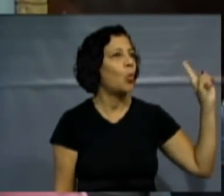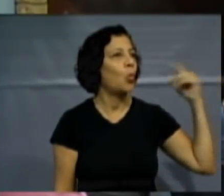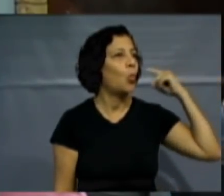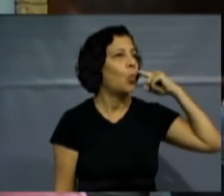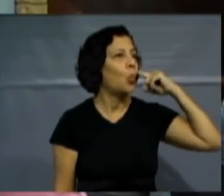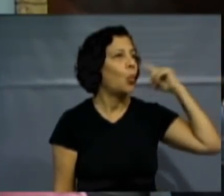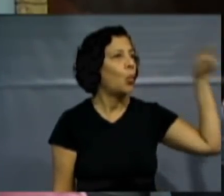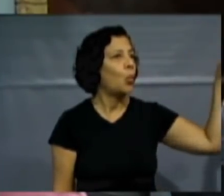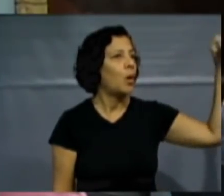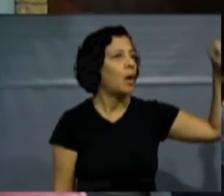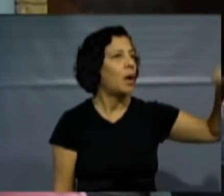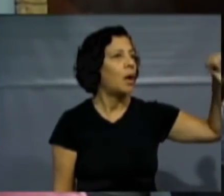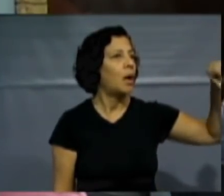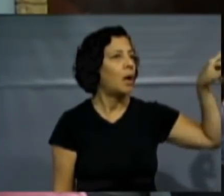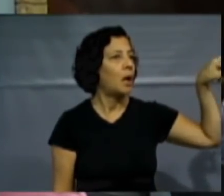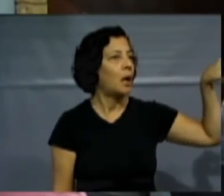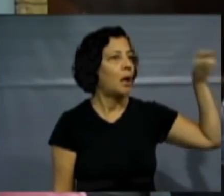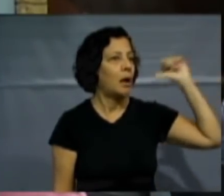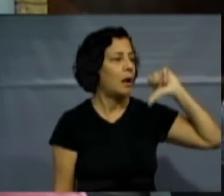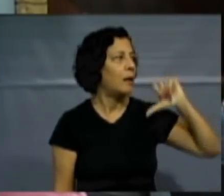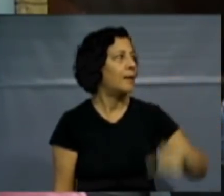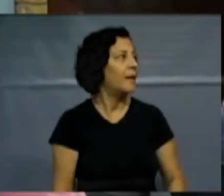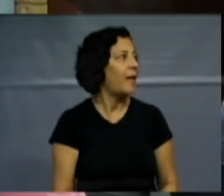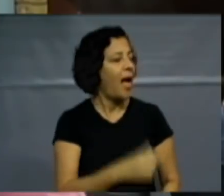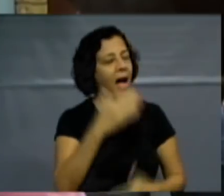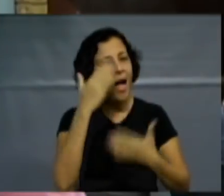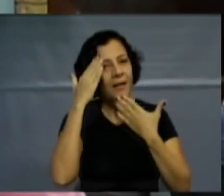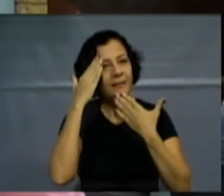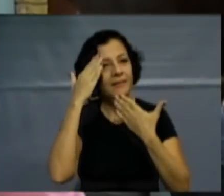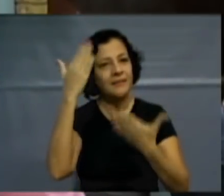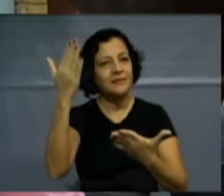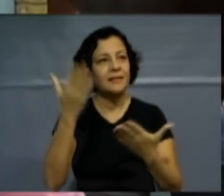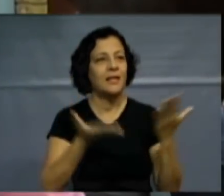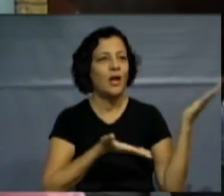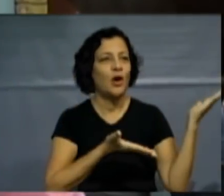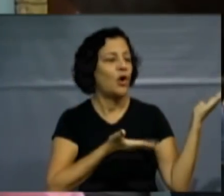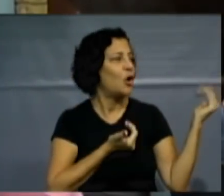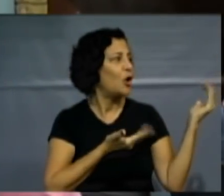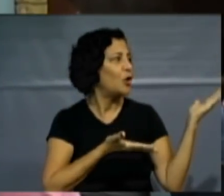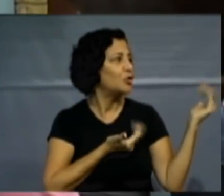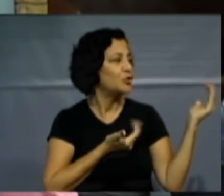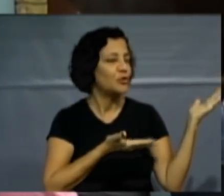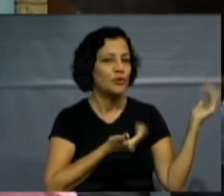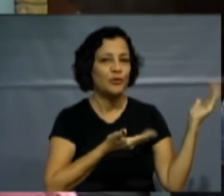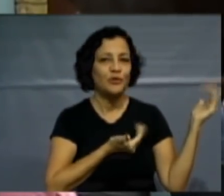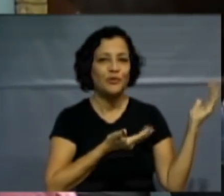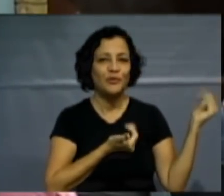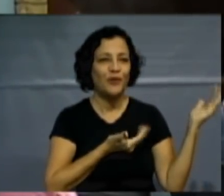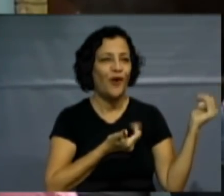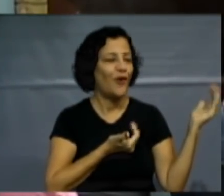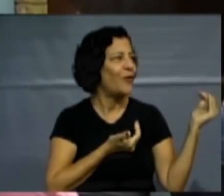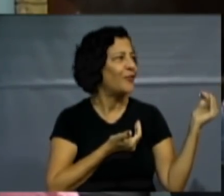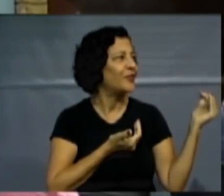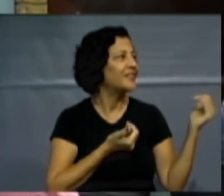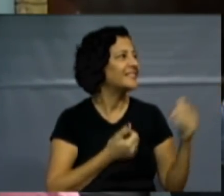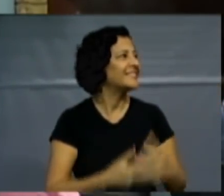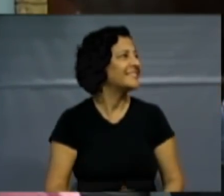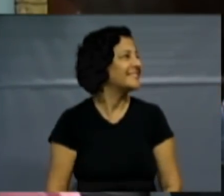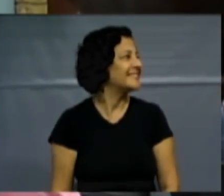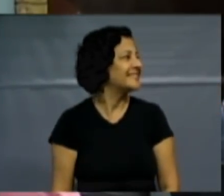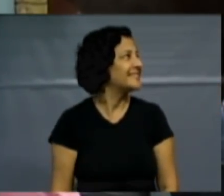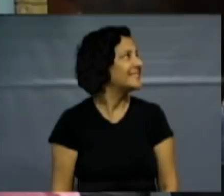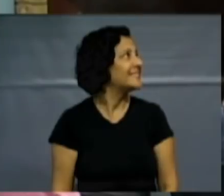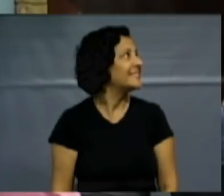queríamos agradecer aos nossos jovens, né? Elas ficaram todas atrapalhadas aqui, Jair, eu procurando você para ajudá-las.